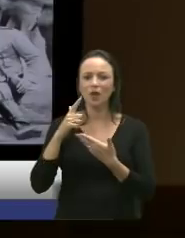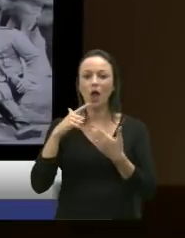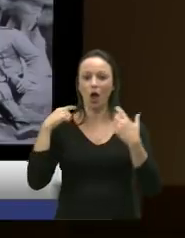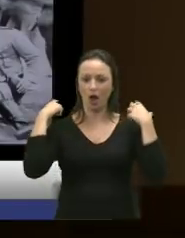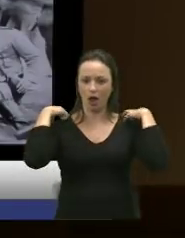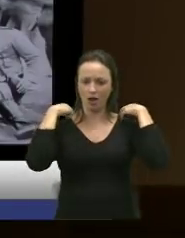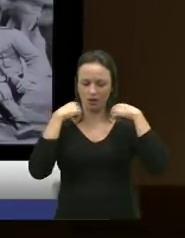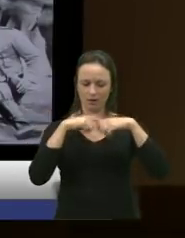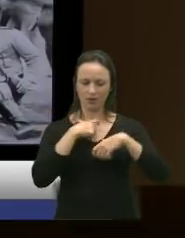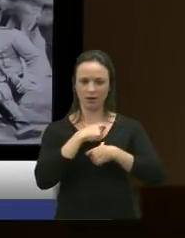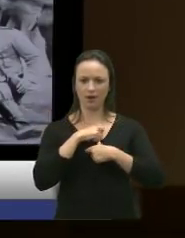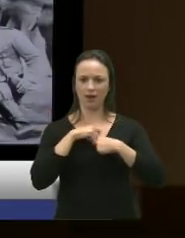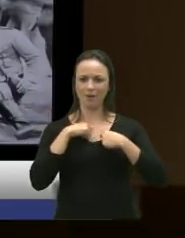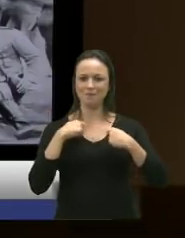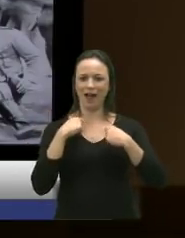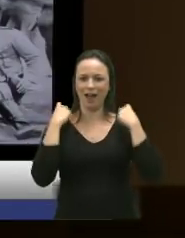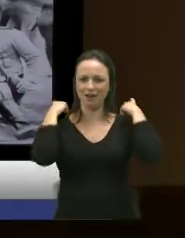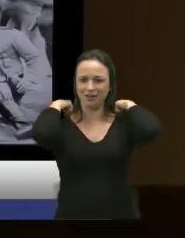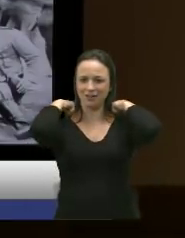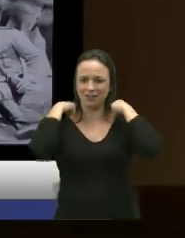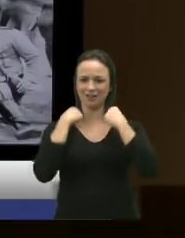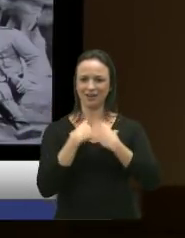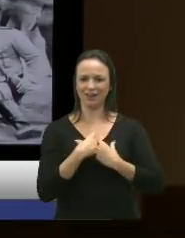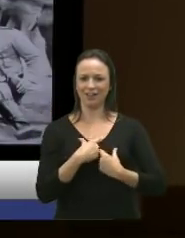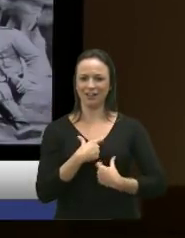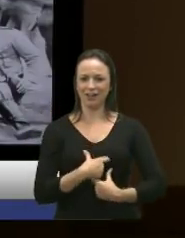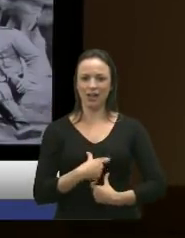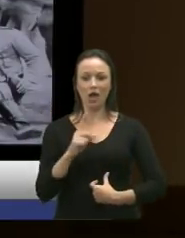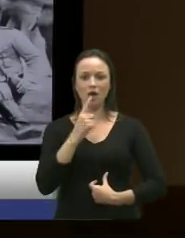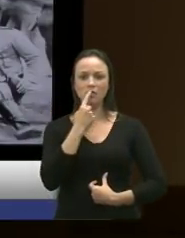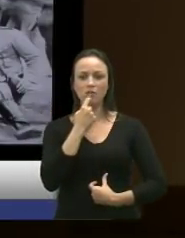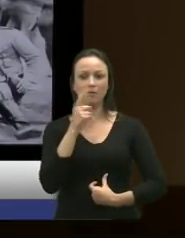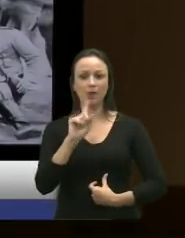não é vermelho, é lenço branco. Por quê?